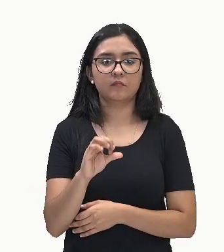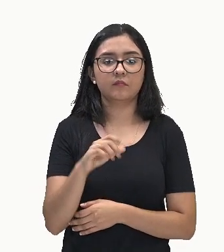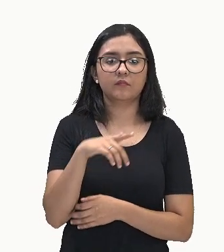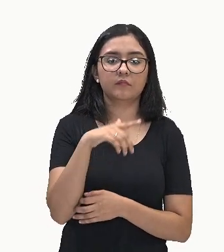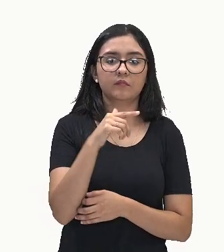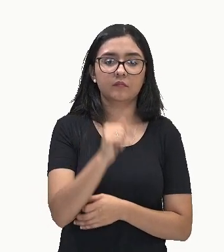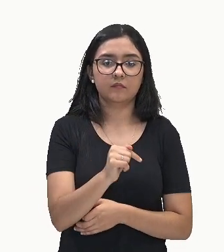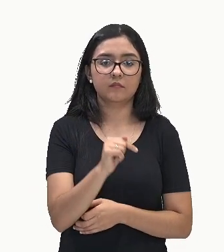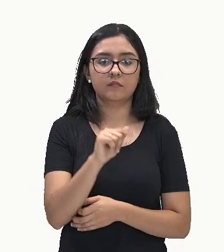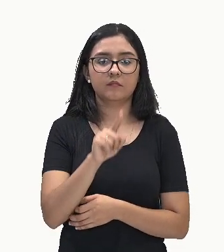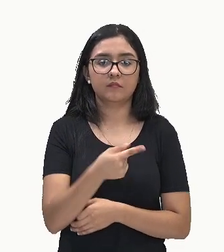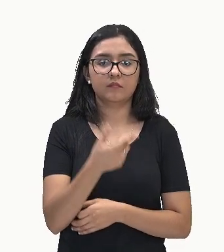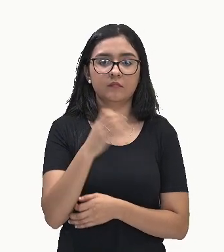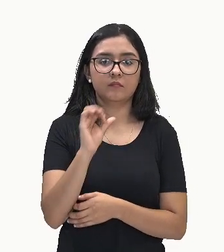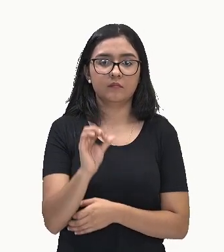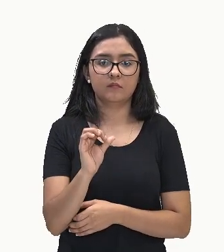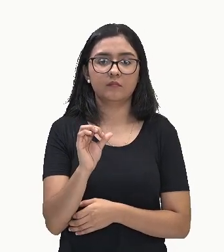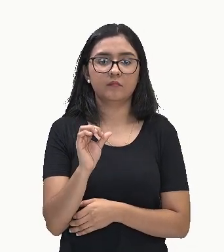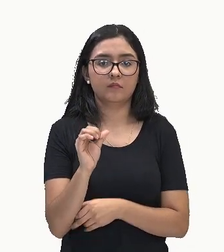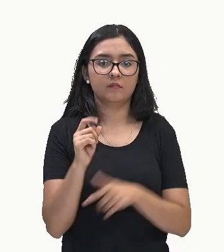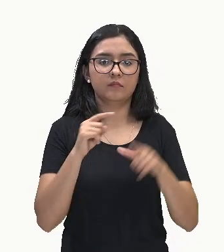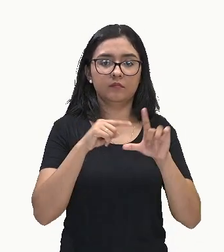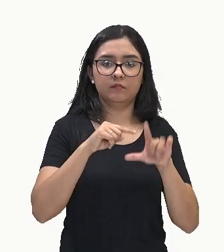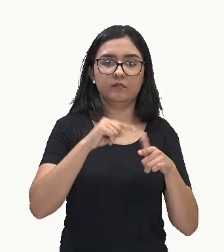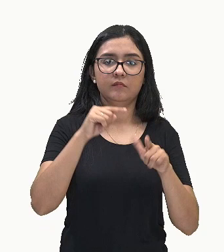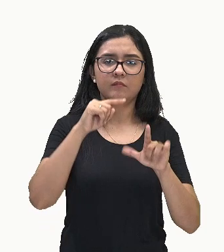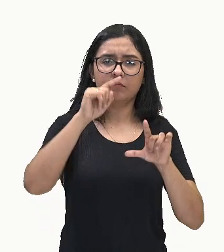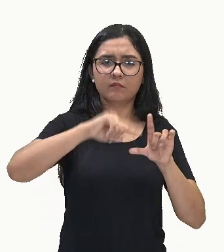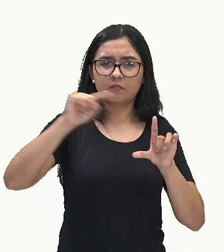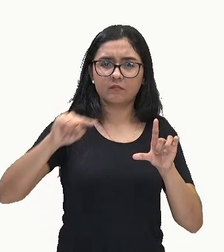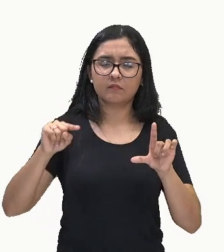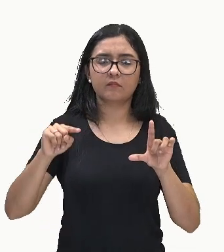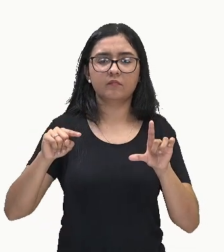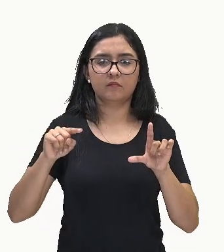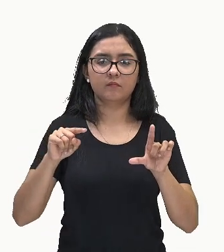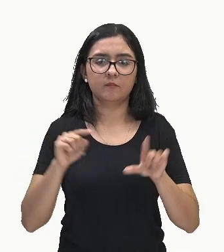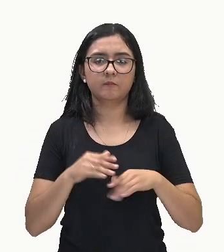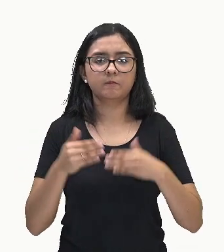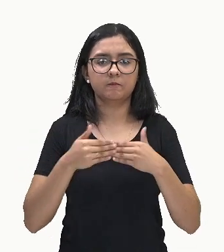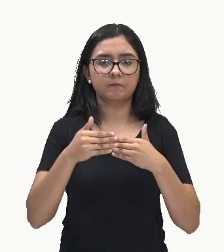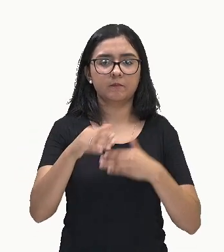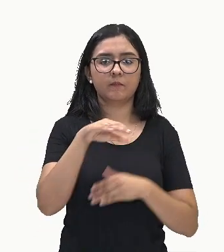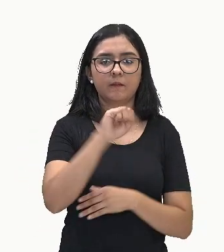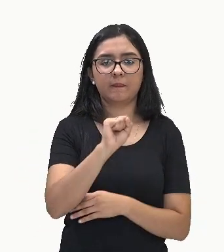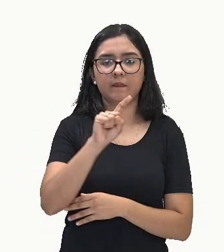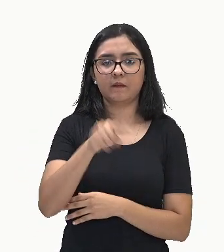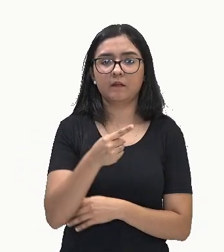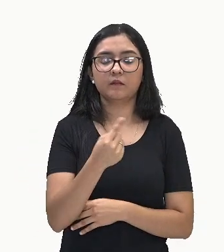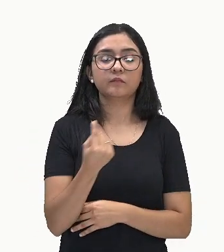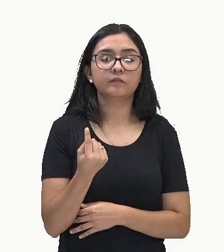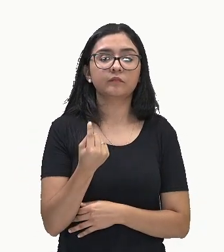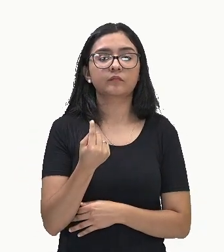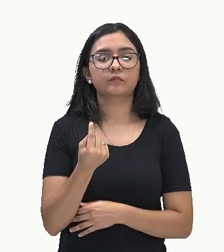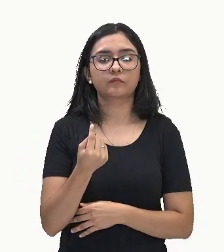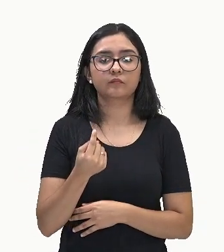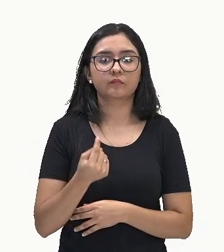7,9 um ao lado do outro aqui né em seguida 8,1